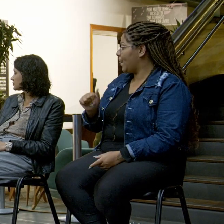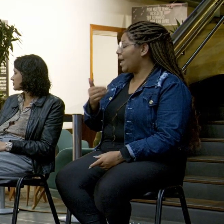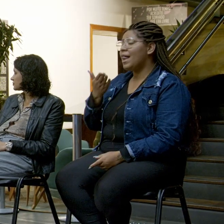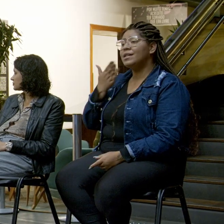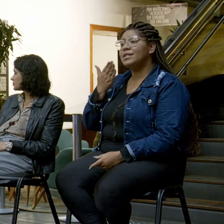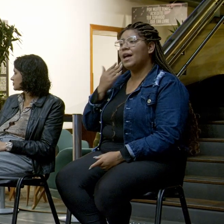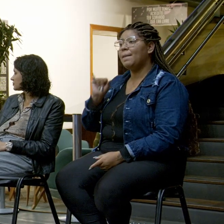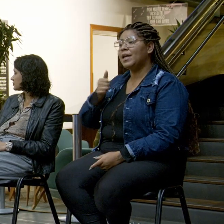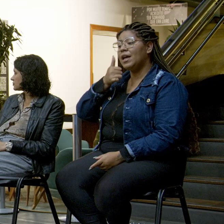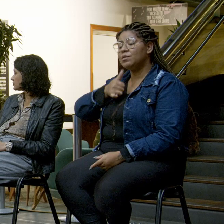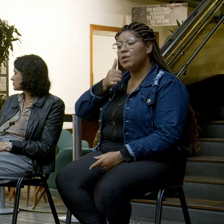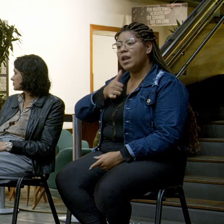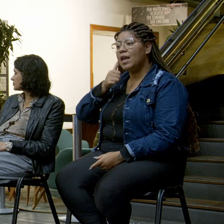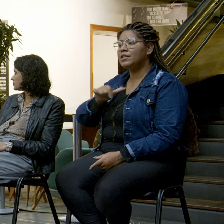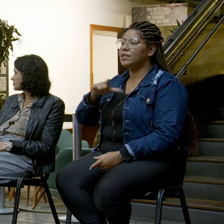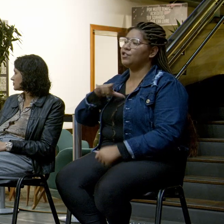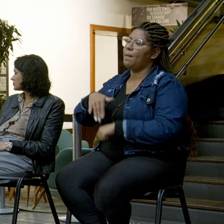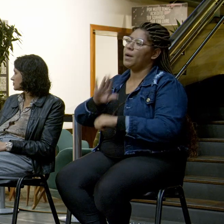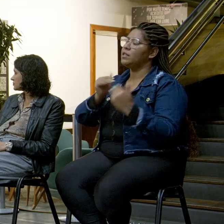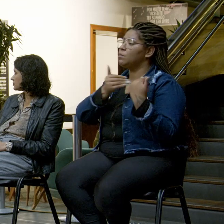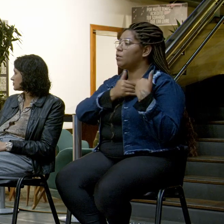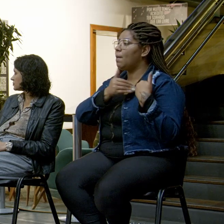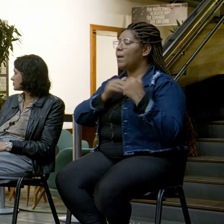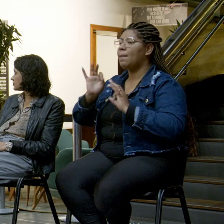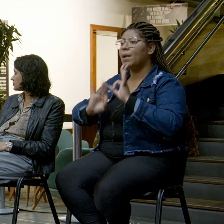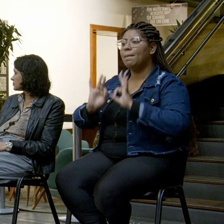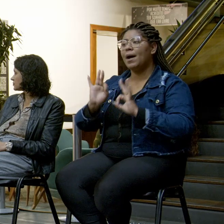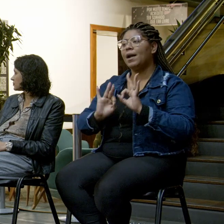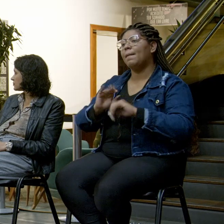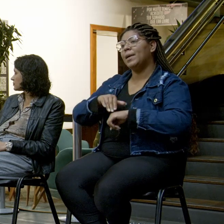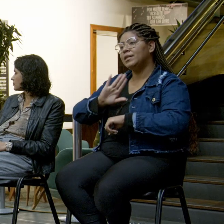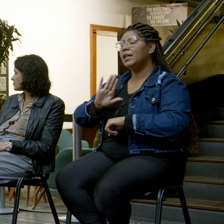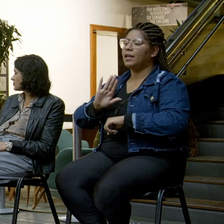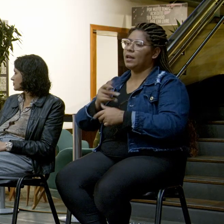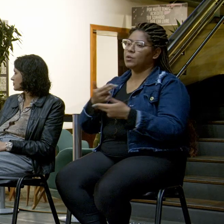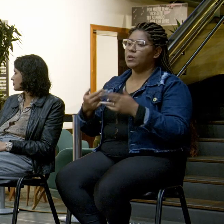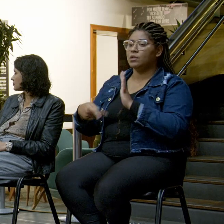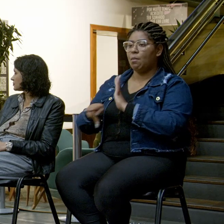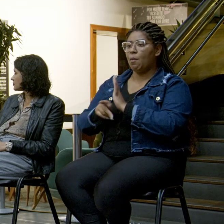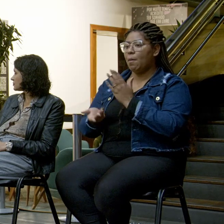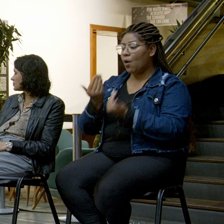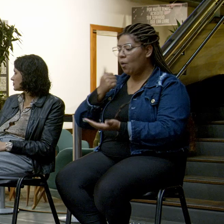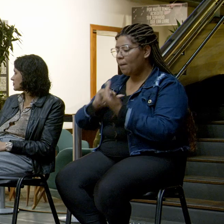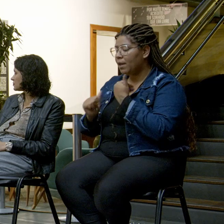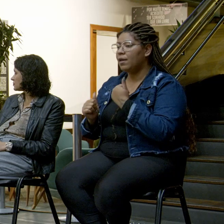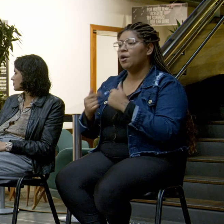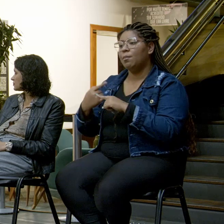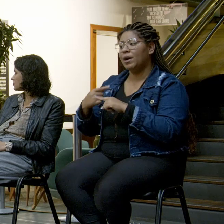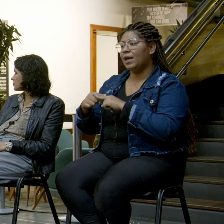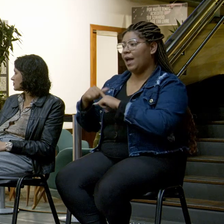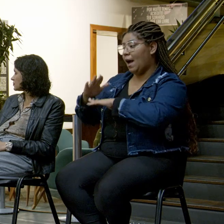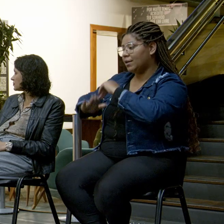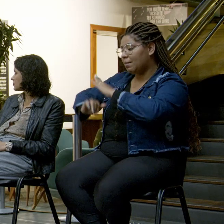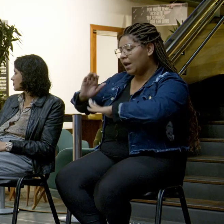atavicamente que eram as mulheres as responsáveis pelo preparo do corpo a ser digerido. E criou seu trabalho nesse